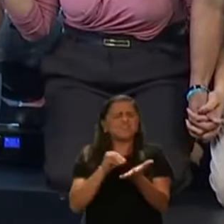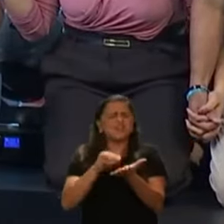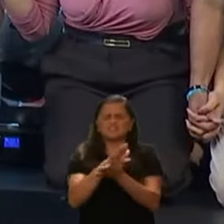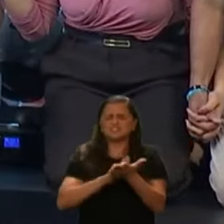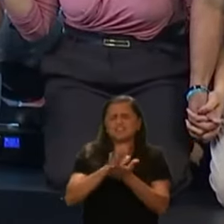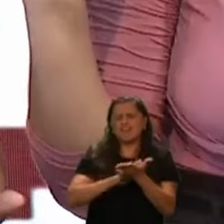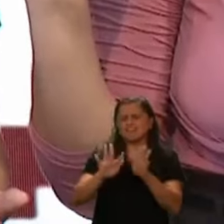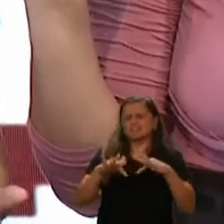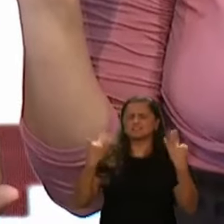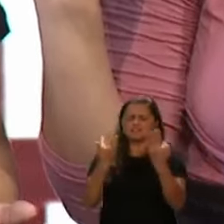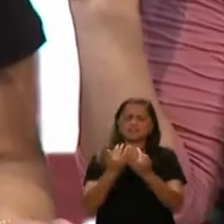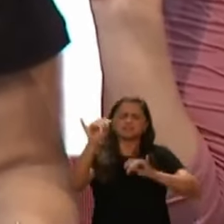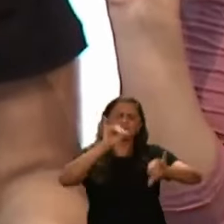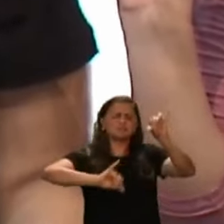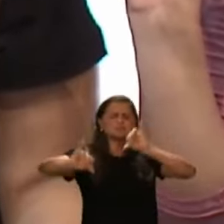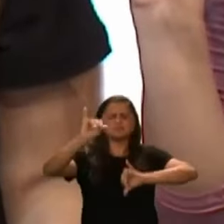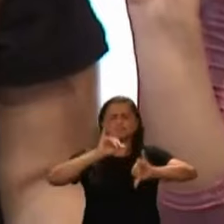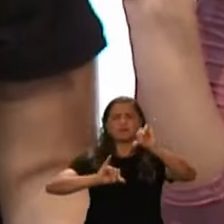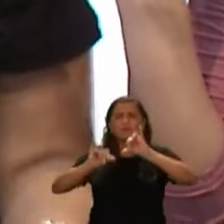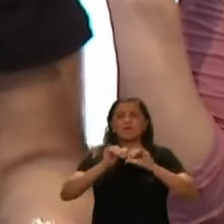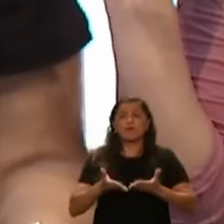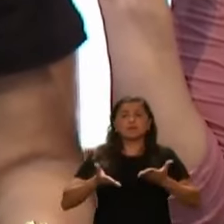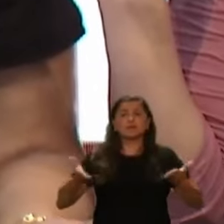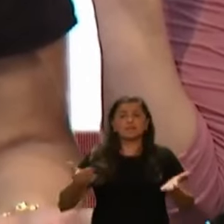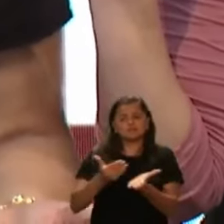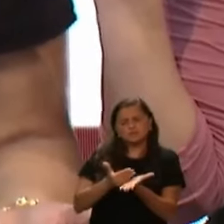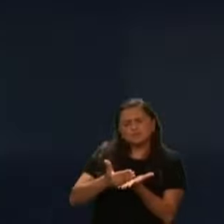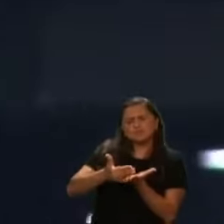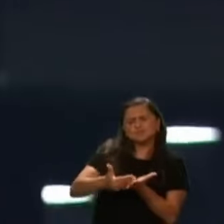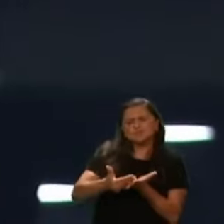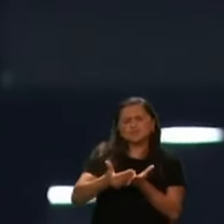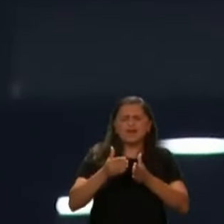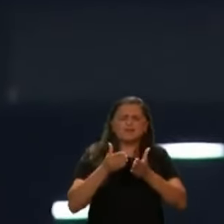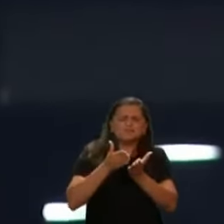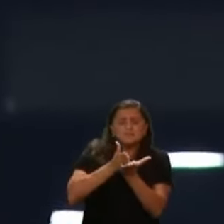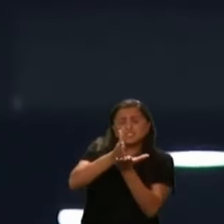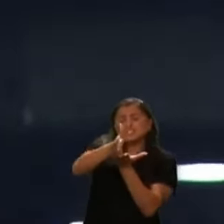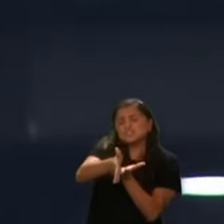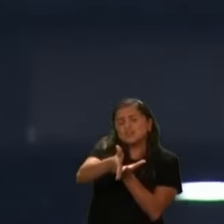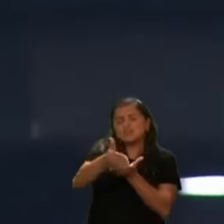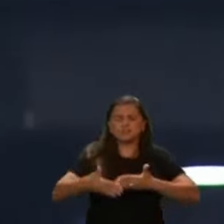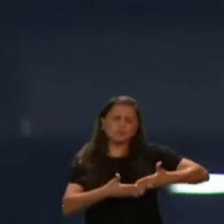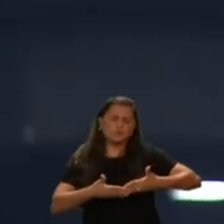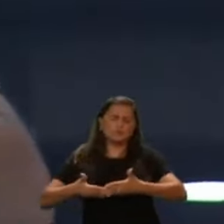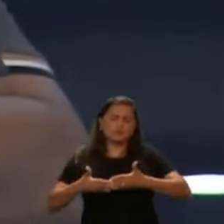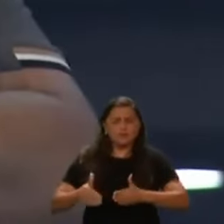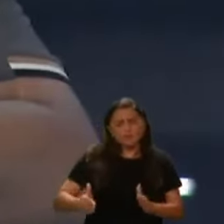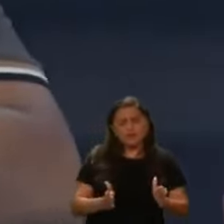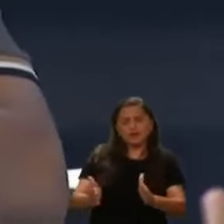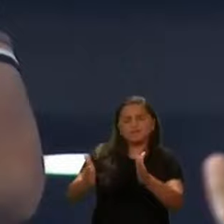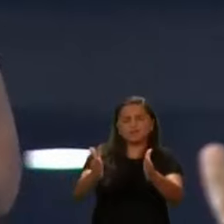Conceda unção para que eles possam seguir e direcionar o Anthony no caminho que se deve andar. A você, Anthony,